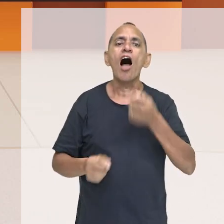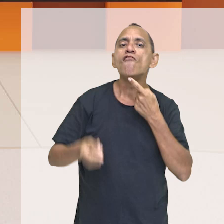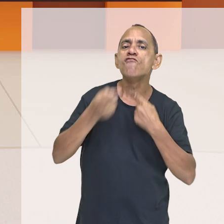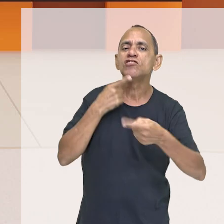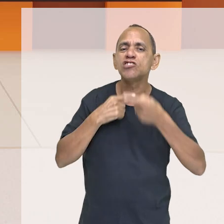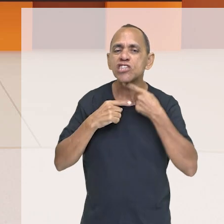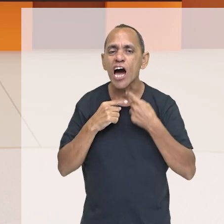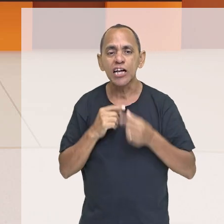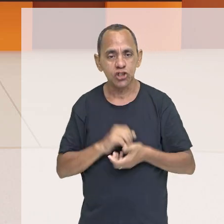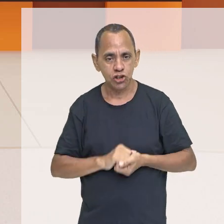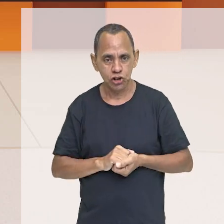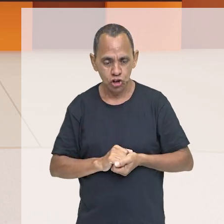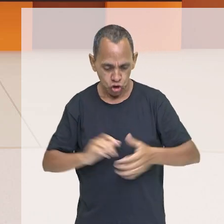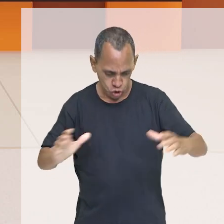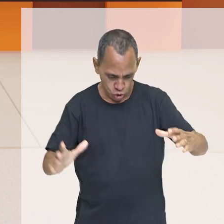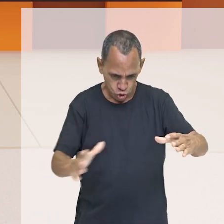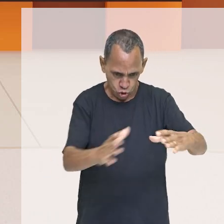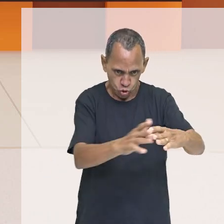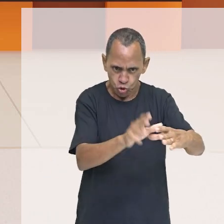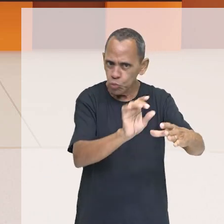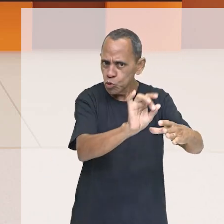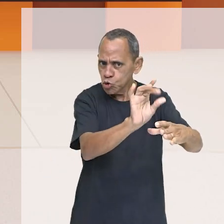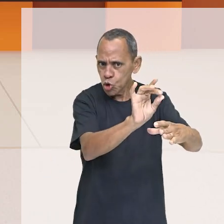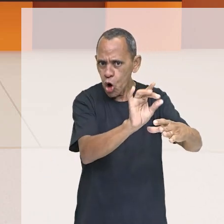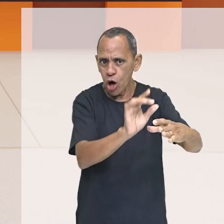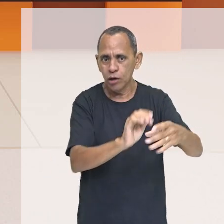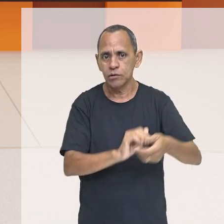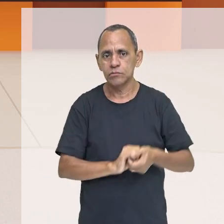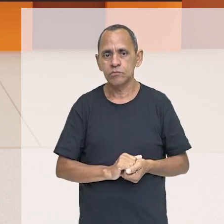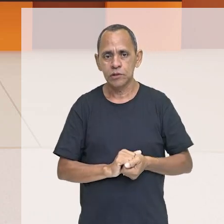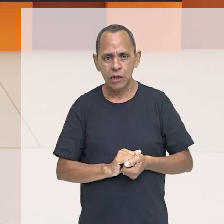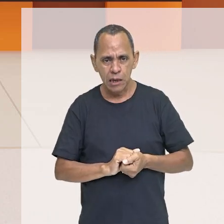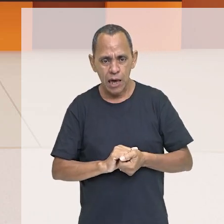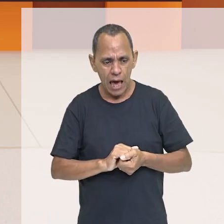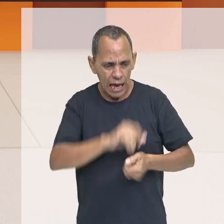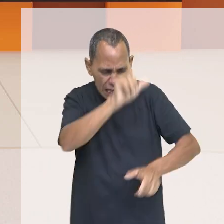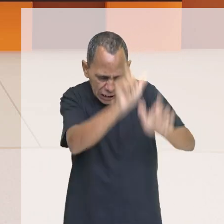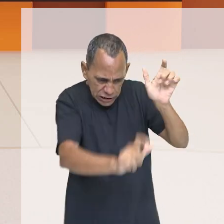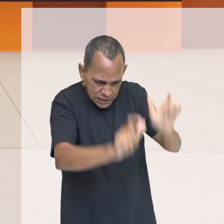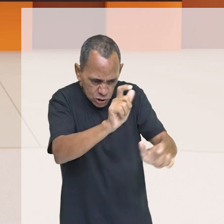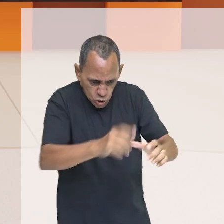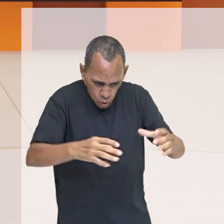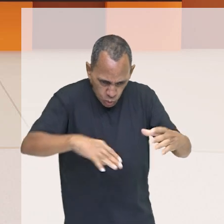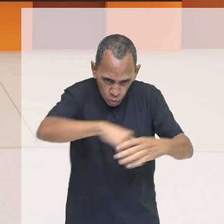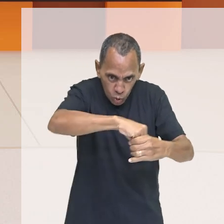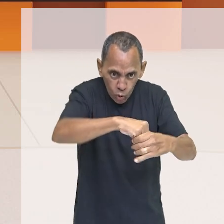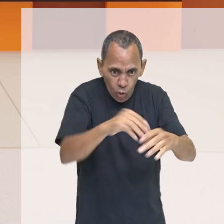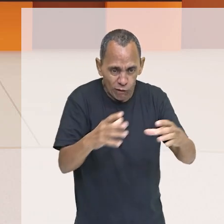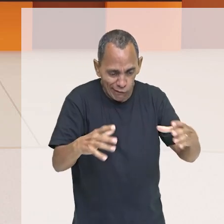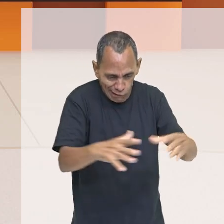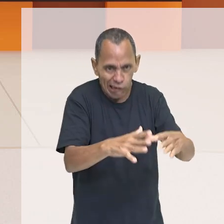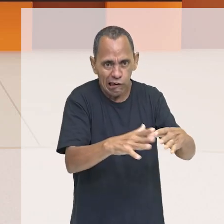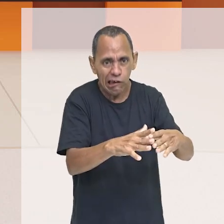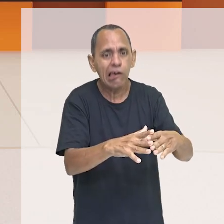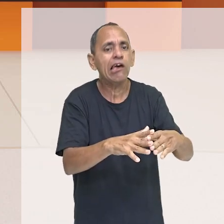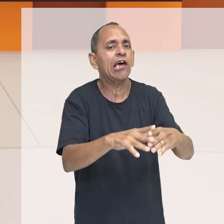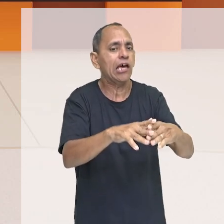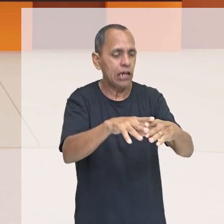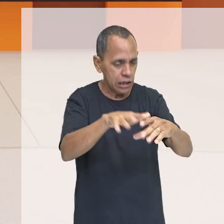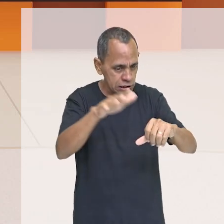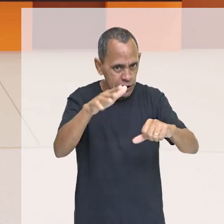pessoa que está ali dominando. E isso, em política, em sociologia, nós,